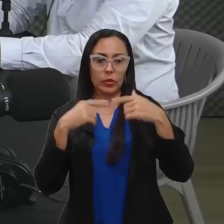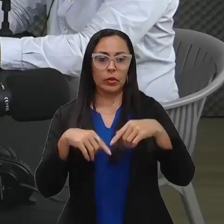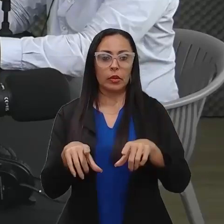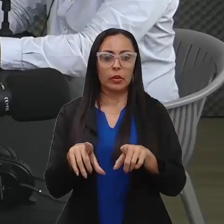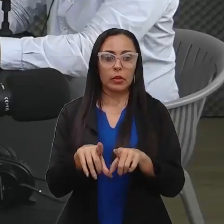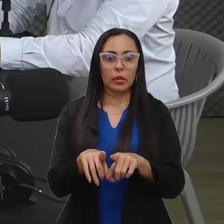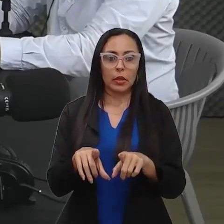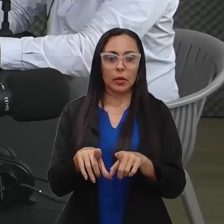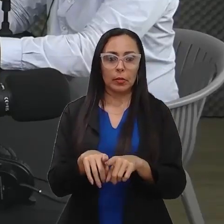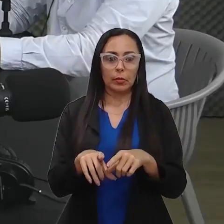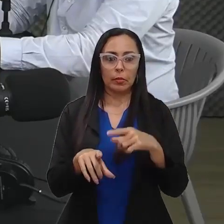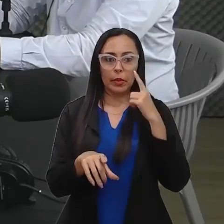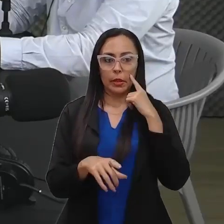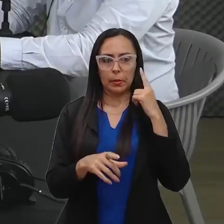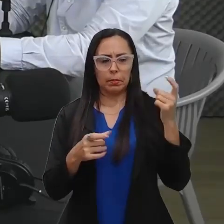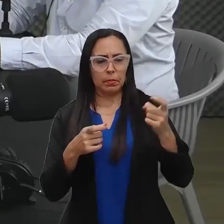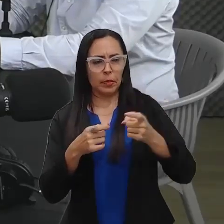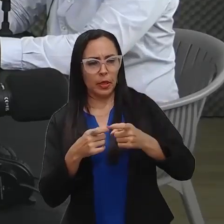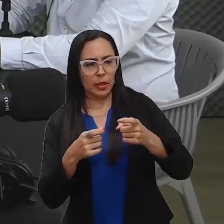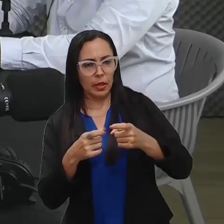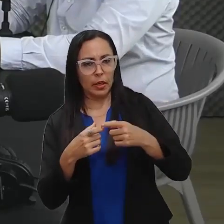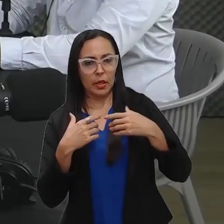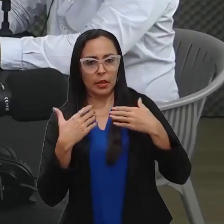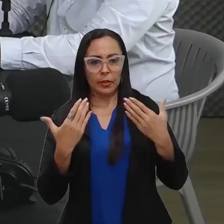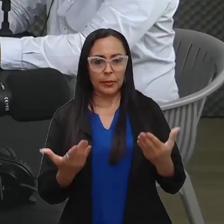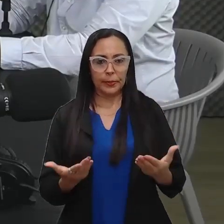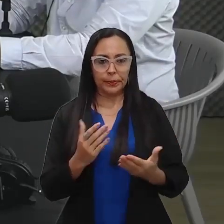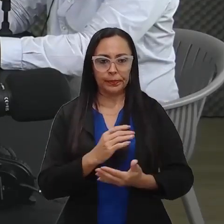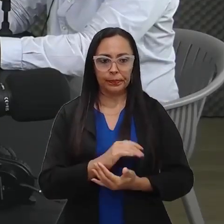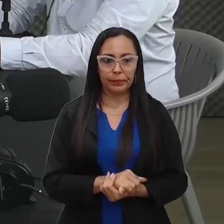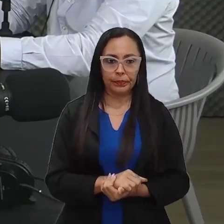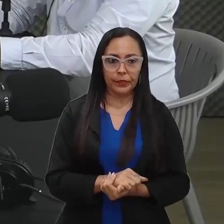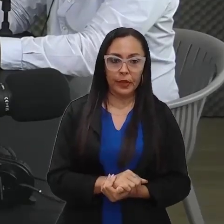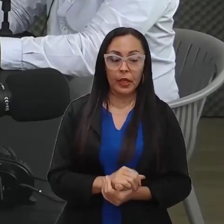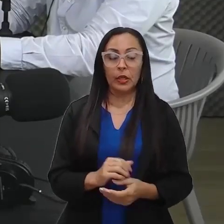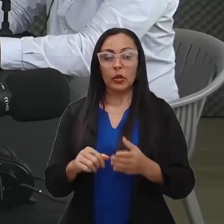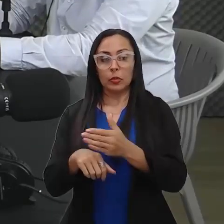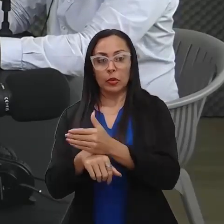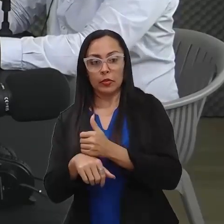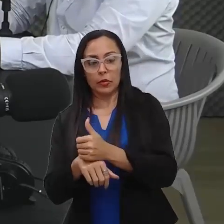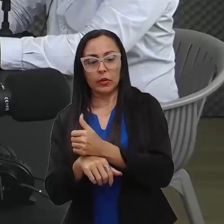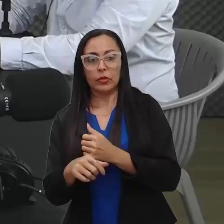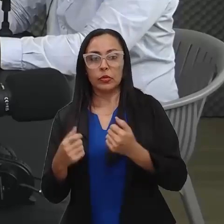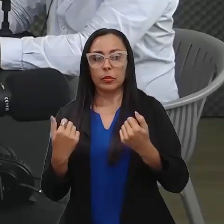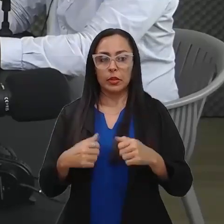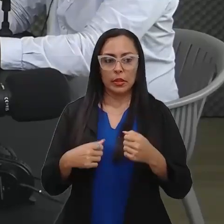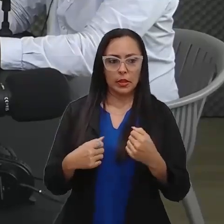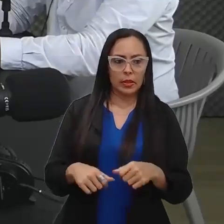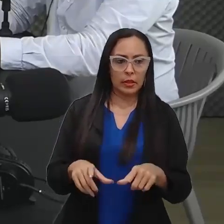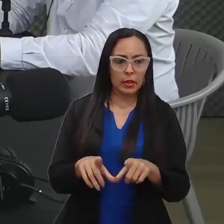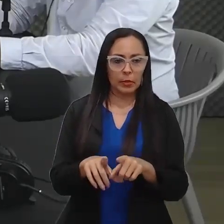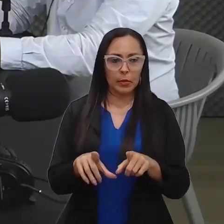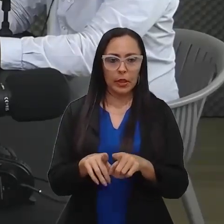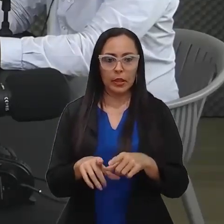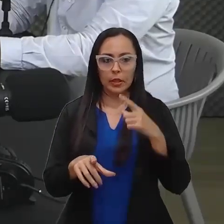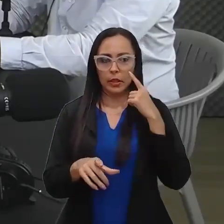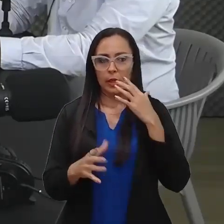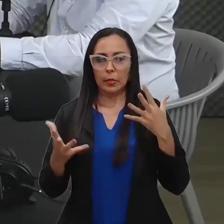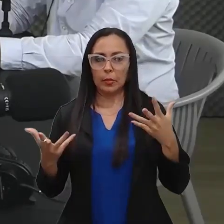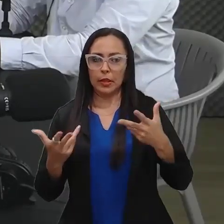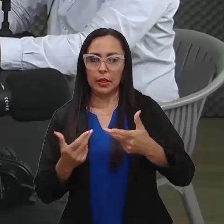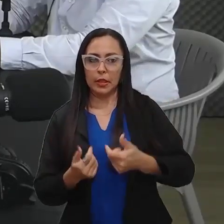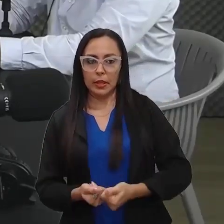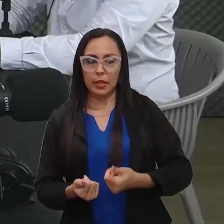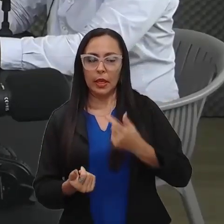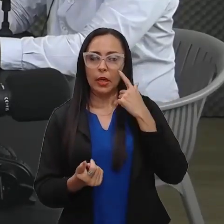né, clínico, né? E esses profissionais precisam também estar, né, habilitados para receber casos